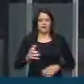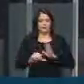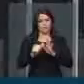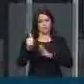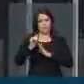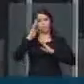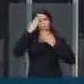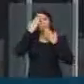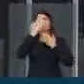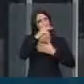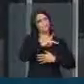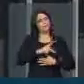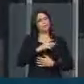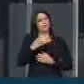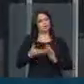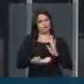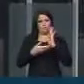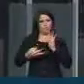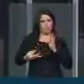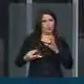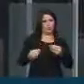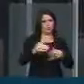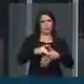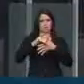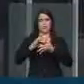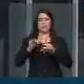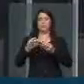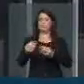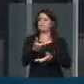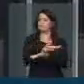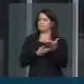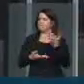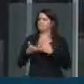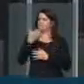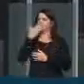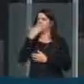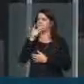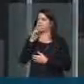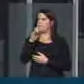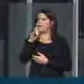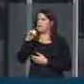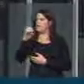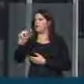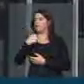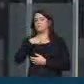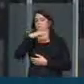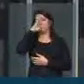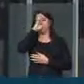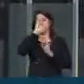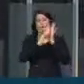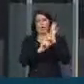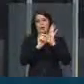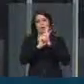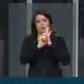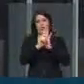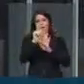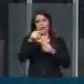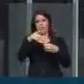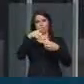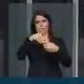Câmara, a todos os líderes dos partidos aqui na casa, particularmente ao relator da matéria dos royalties,